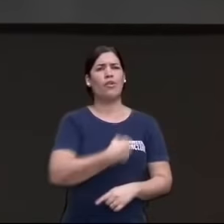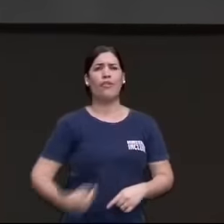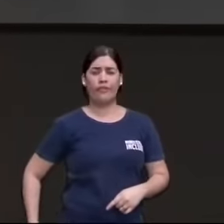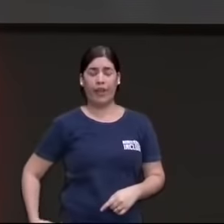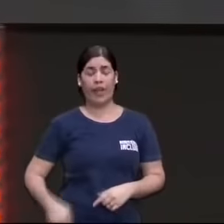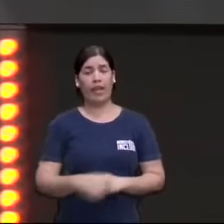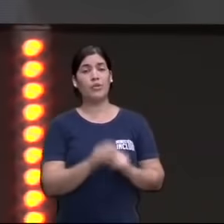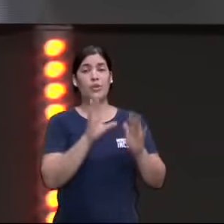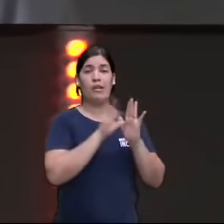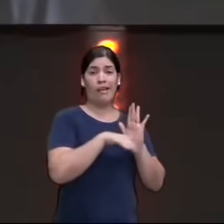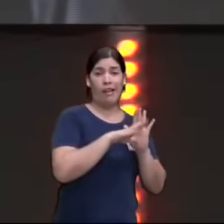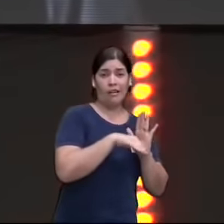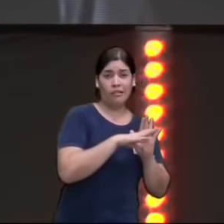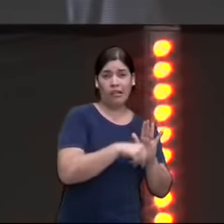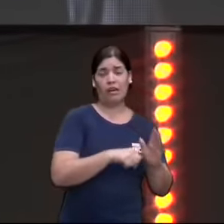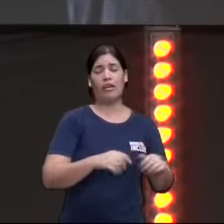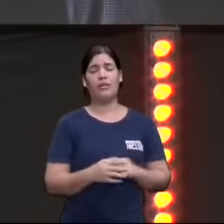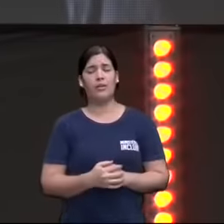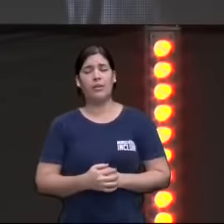para o ladrão mais